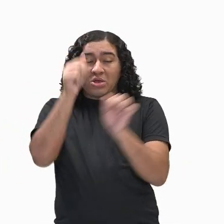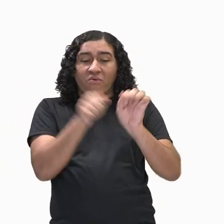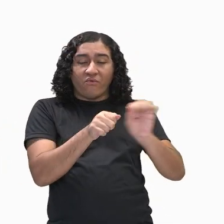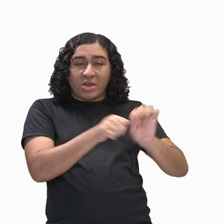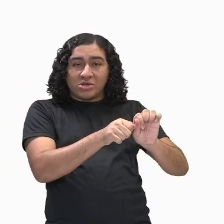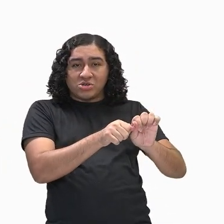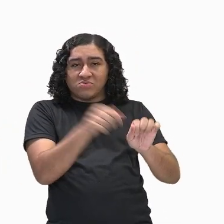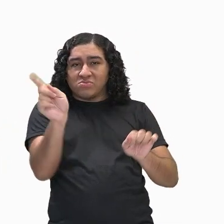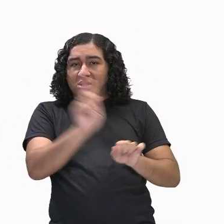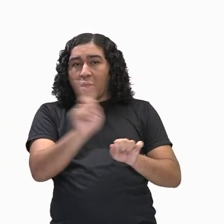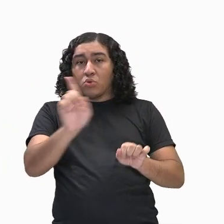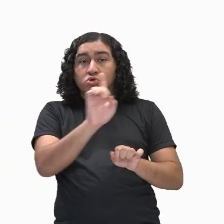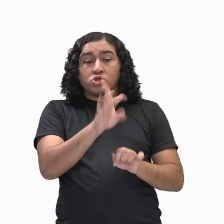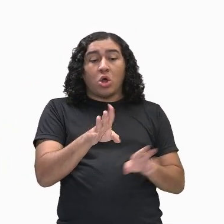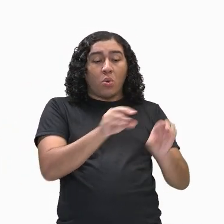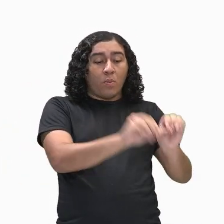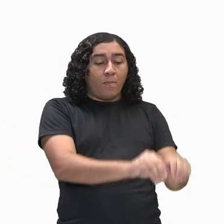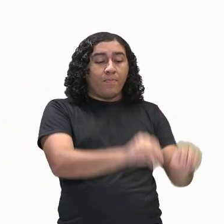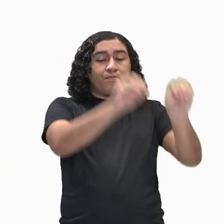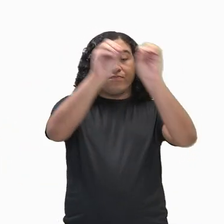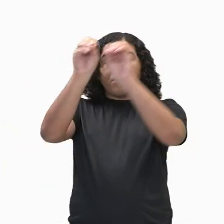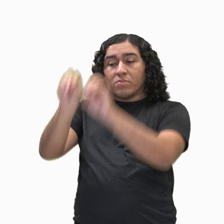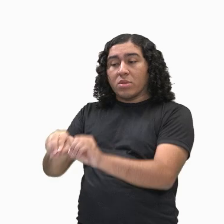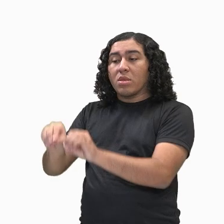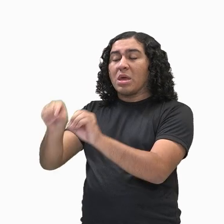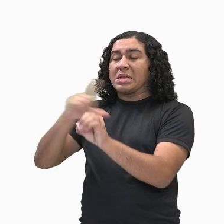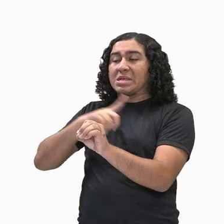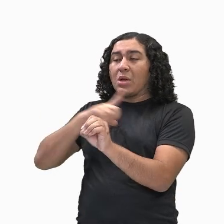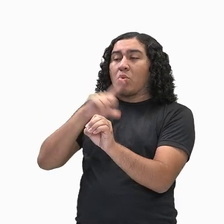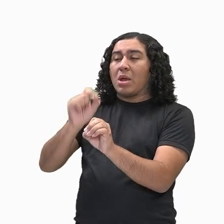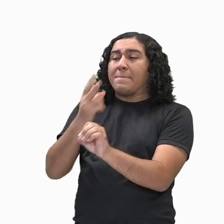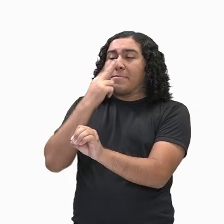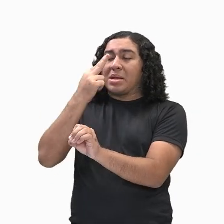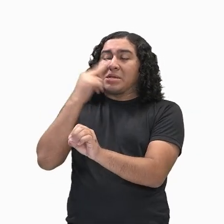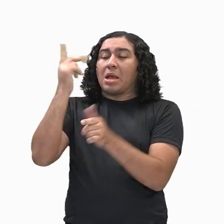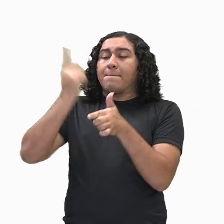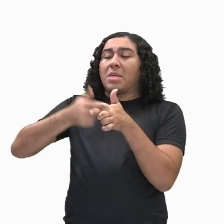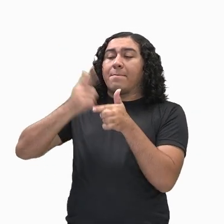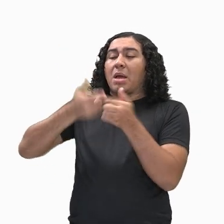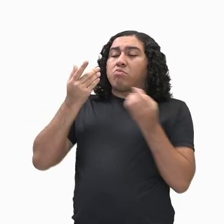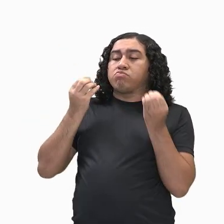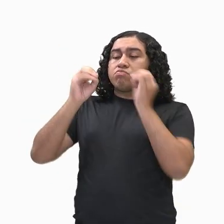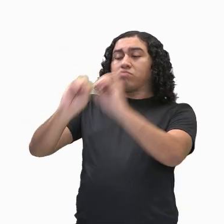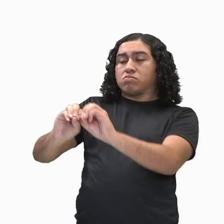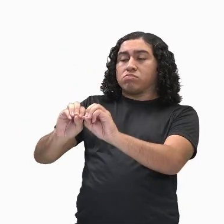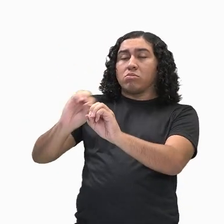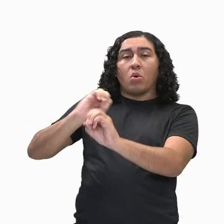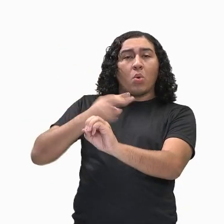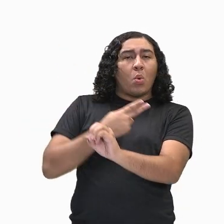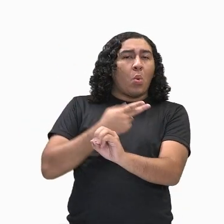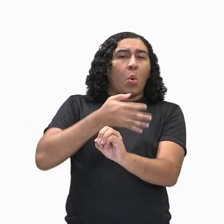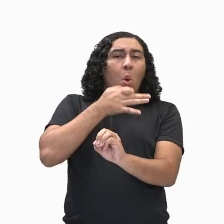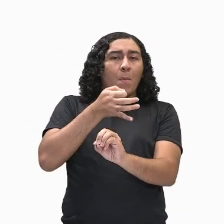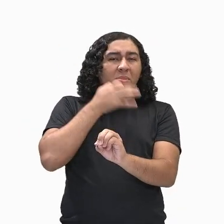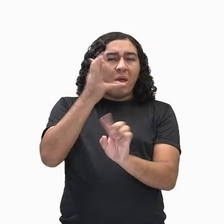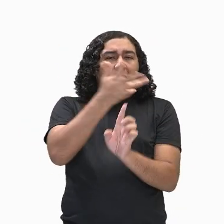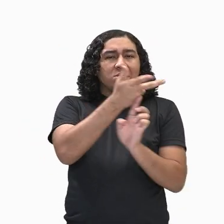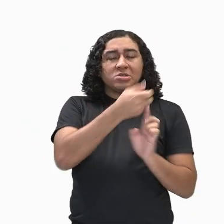apenas colocou o seu olhar, uma posição, uma perspectiva diferente para aquilo que já